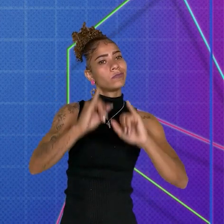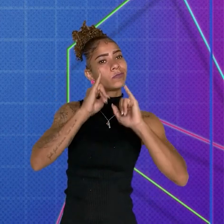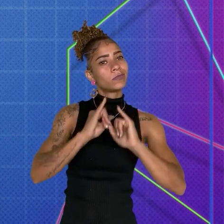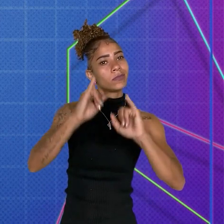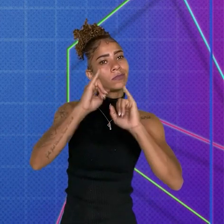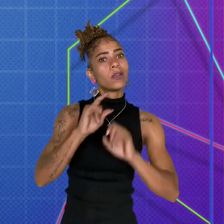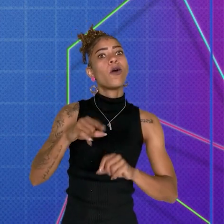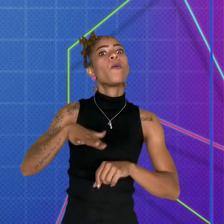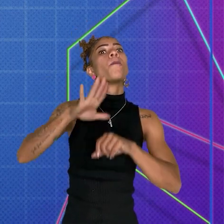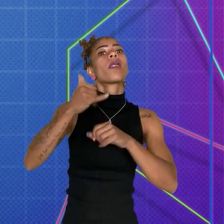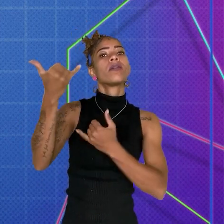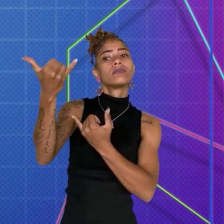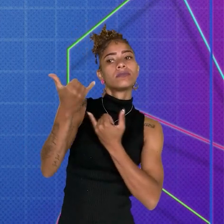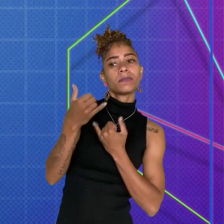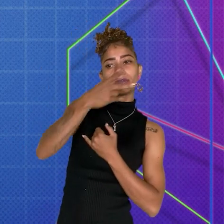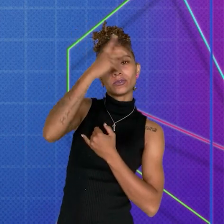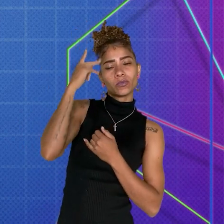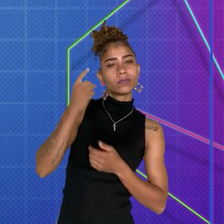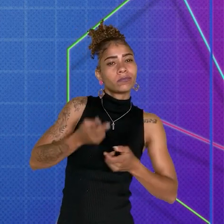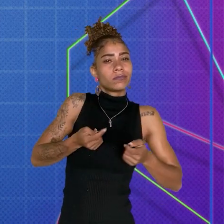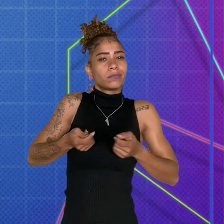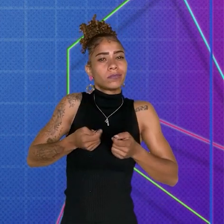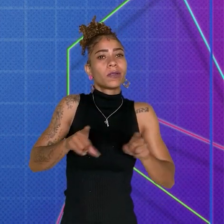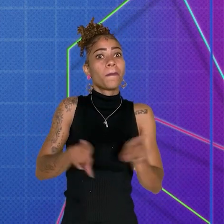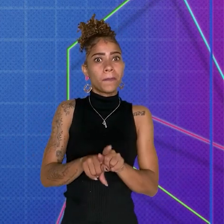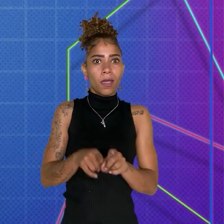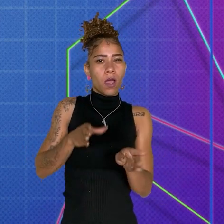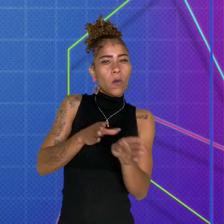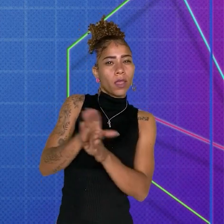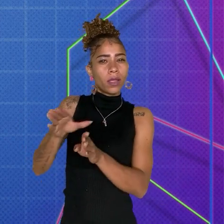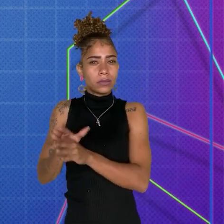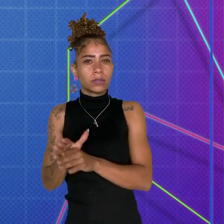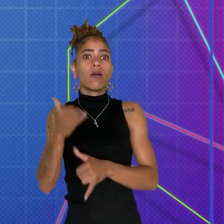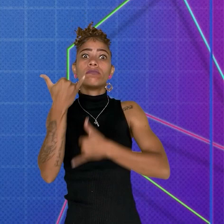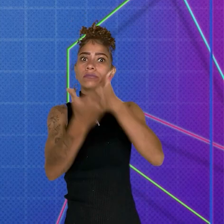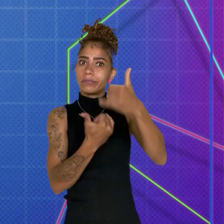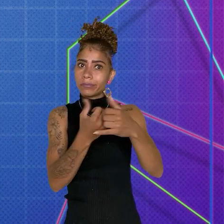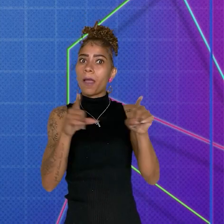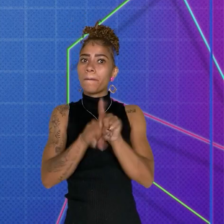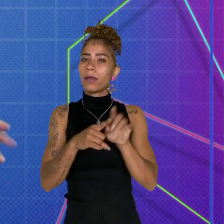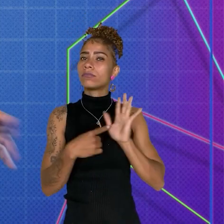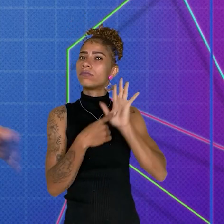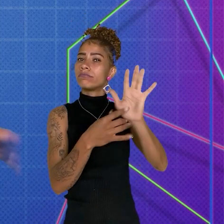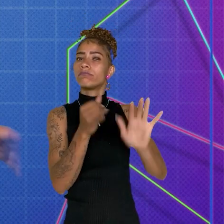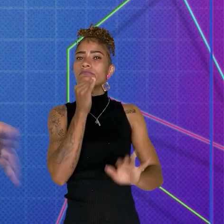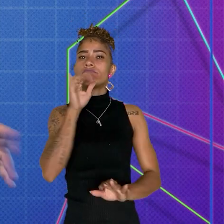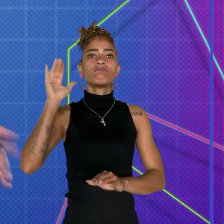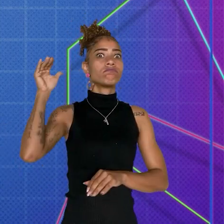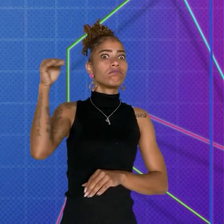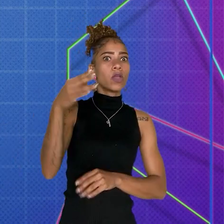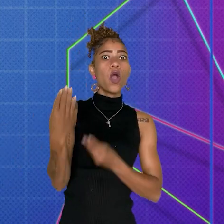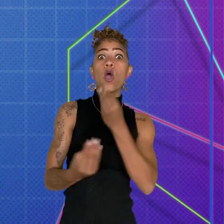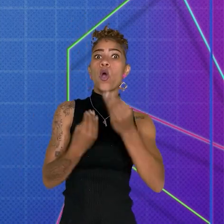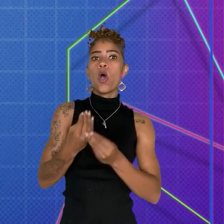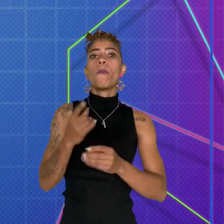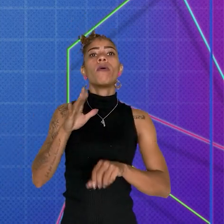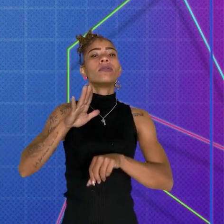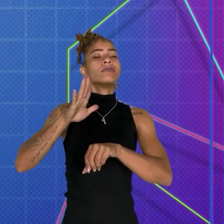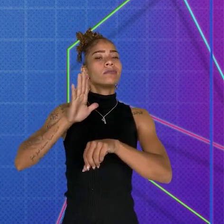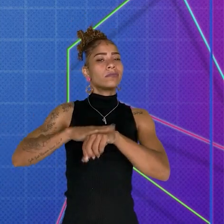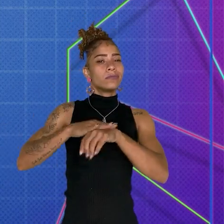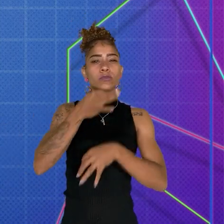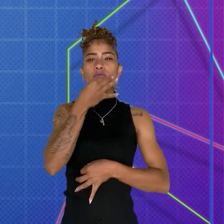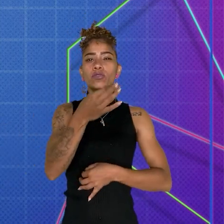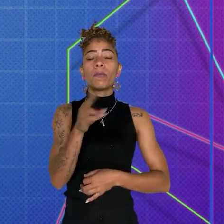de feedback ao jogador e a orientação do jogador em sua jornada. Além disso, apresentamos exemplos específicos de como os